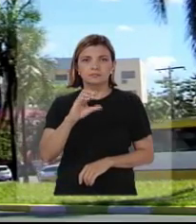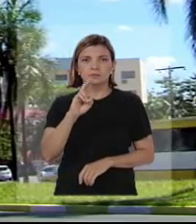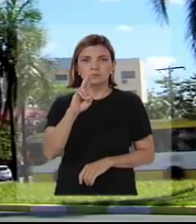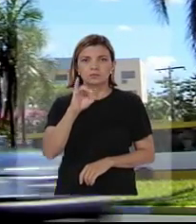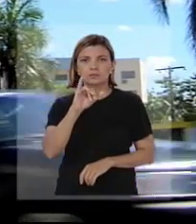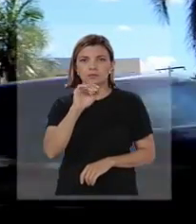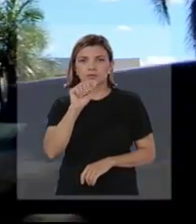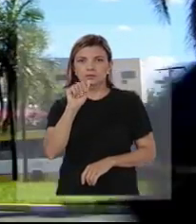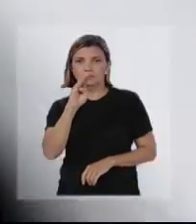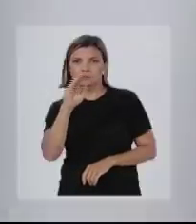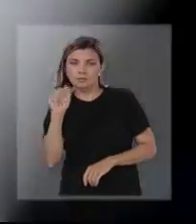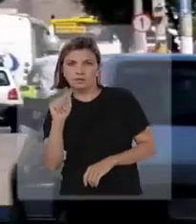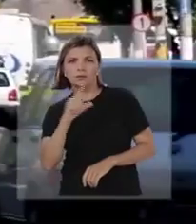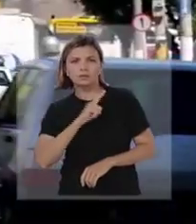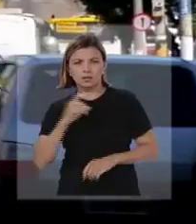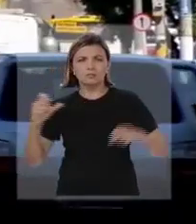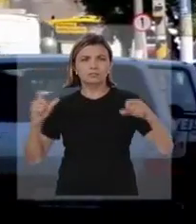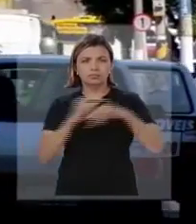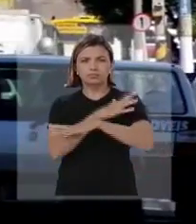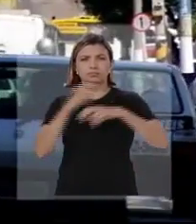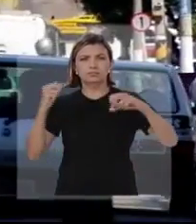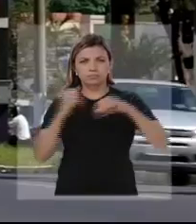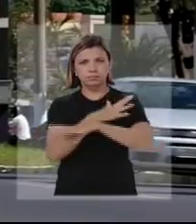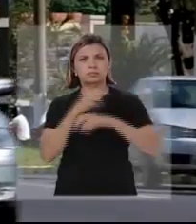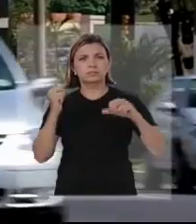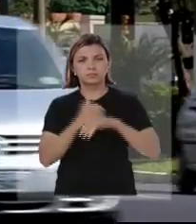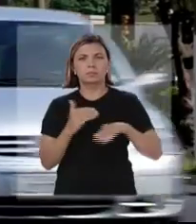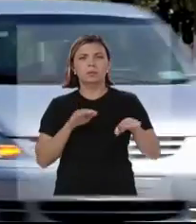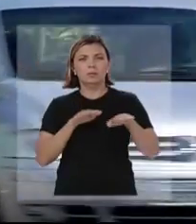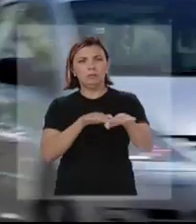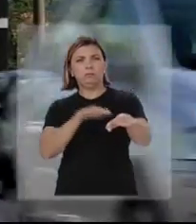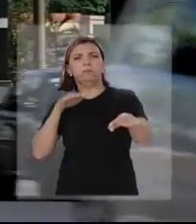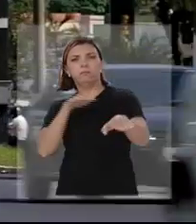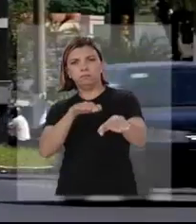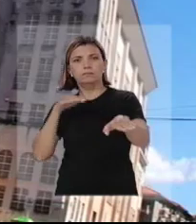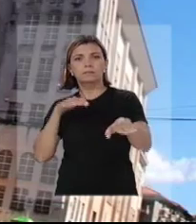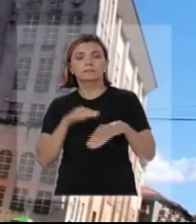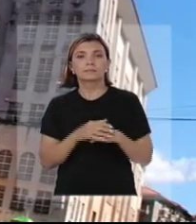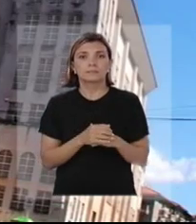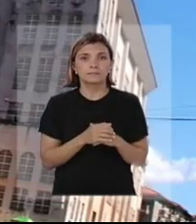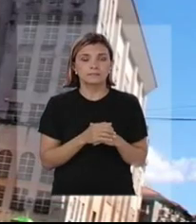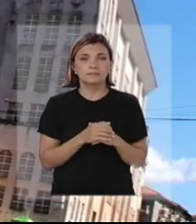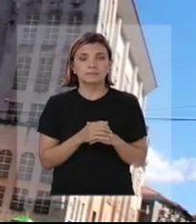Cuiabá é uma cidade que conta com toda a agitação característica dos grandes centros.